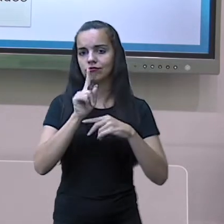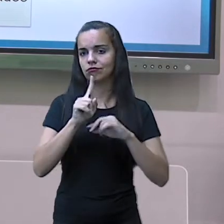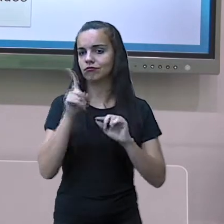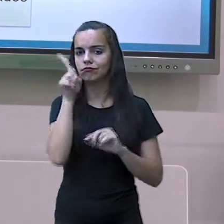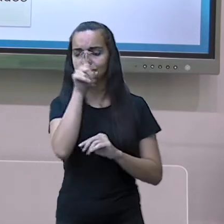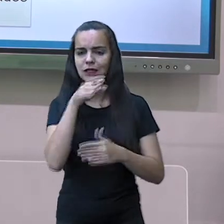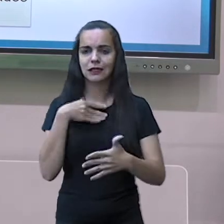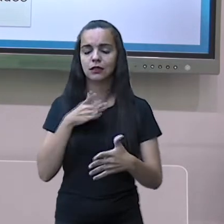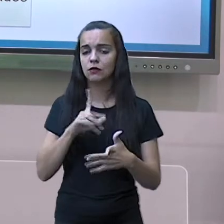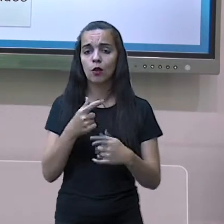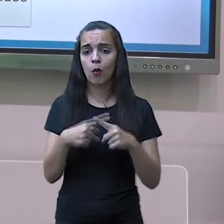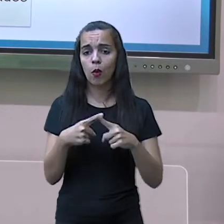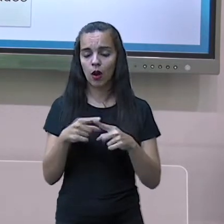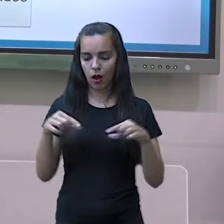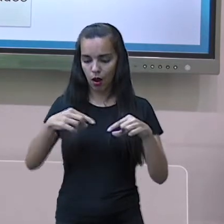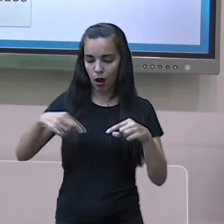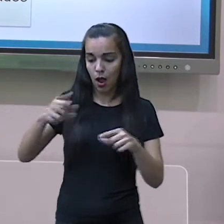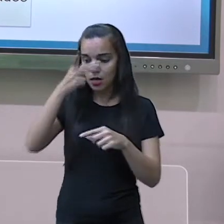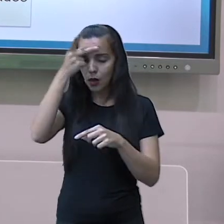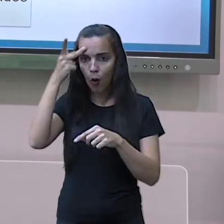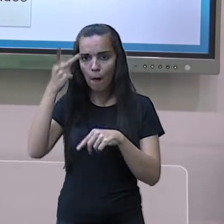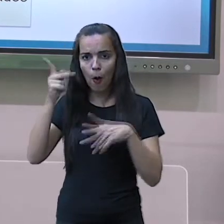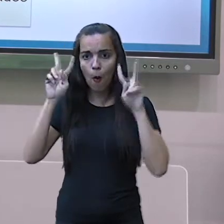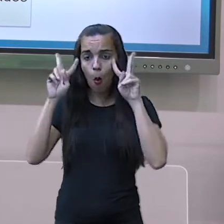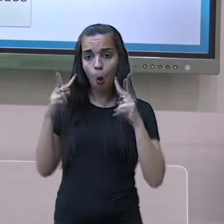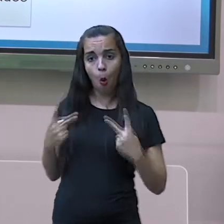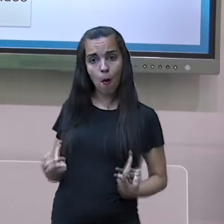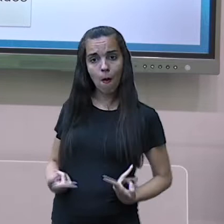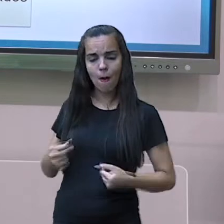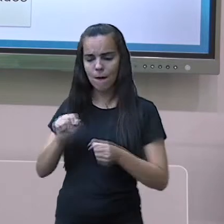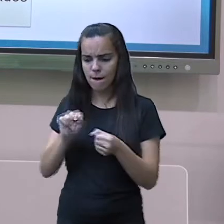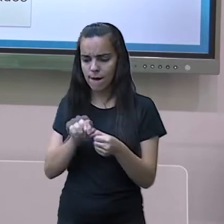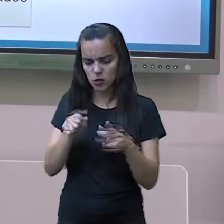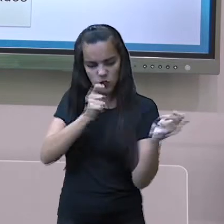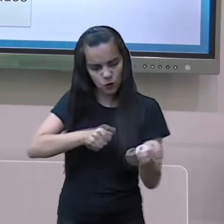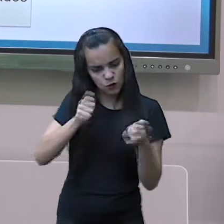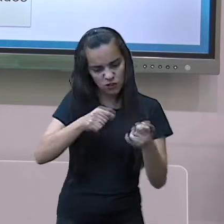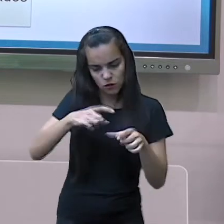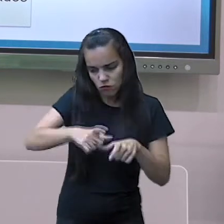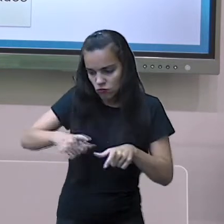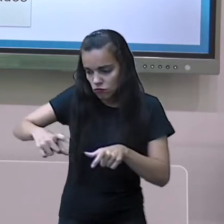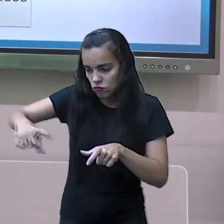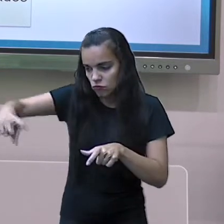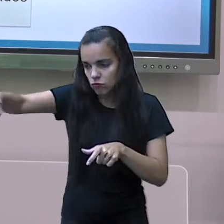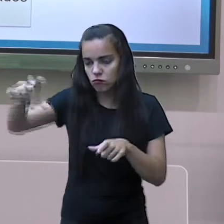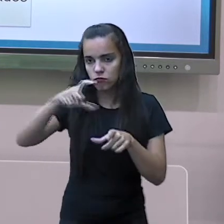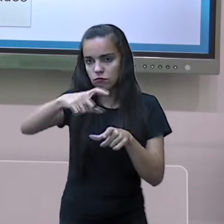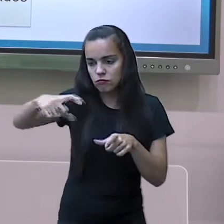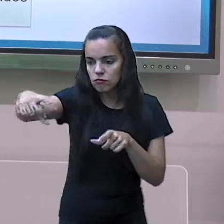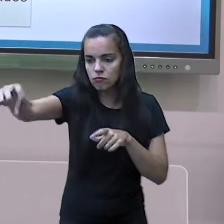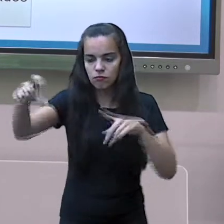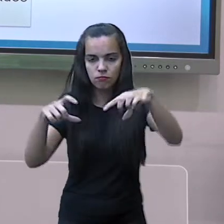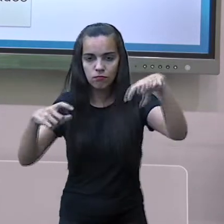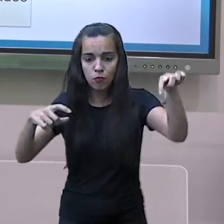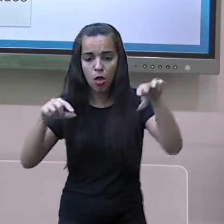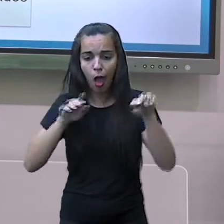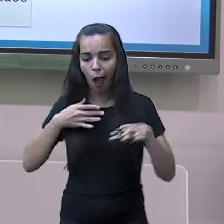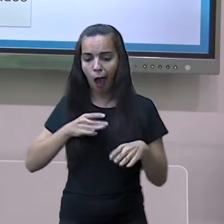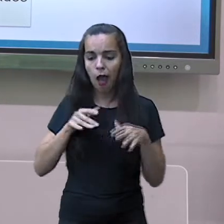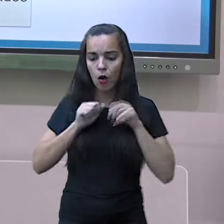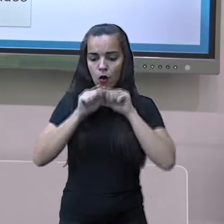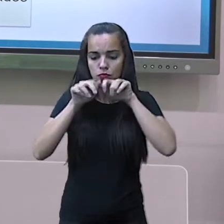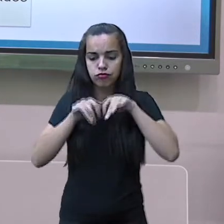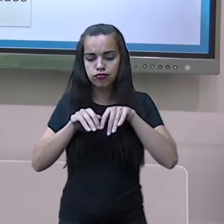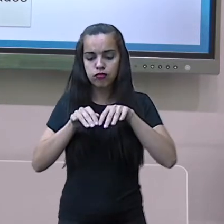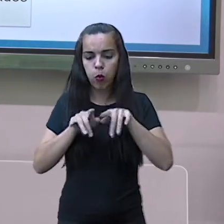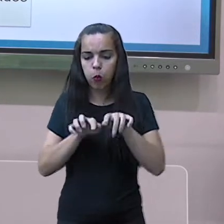a utilização humana. E vale lembrar que há aqueles rios que congelam durante